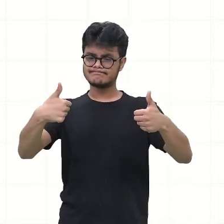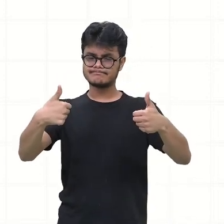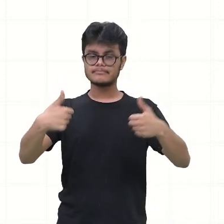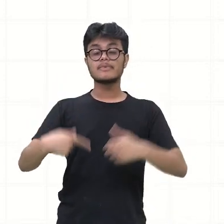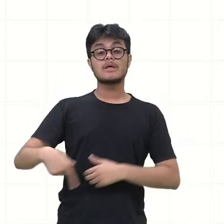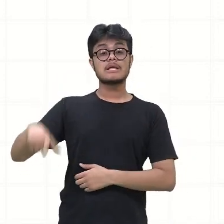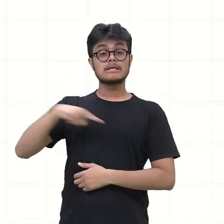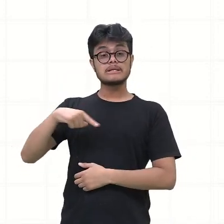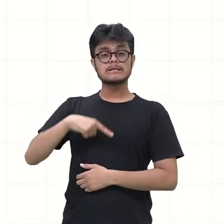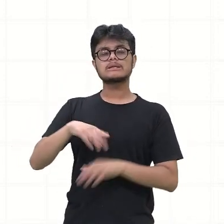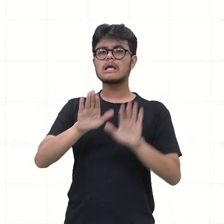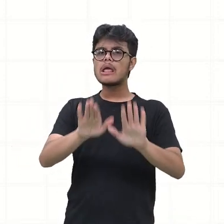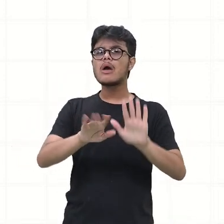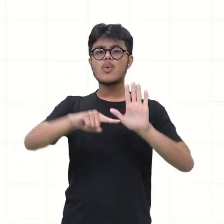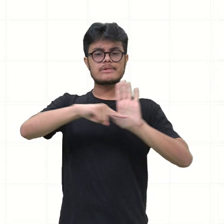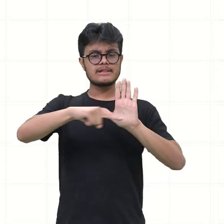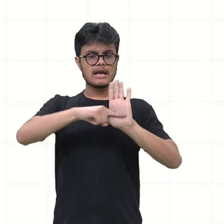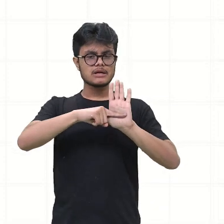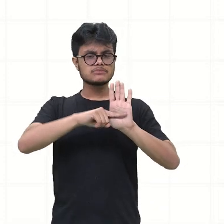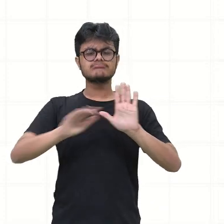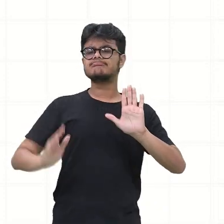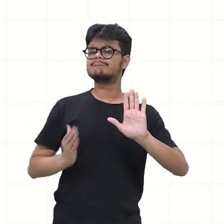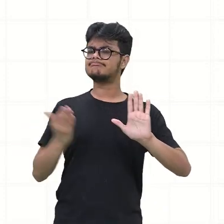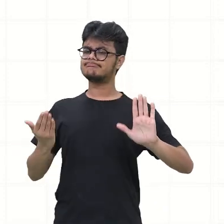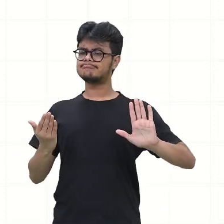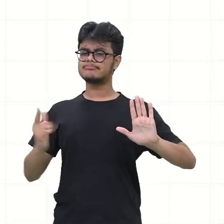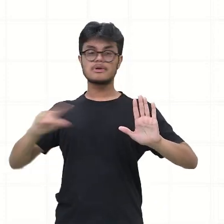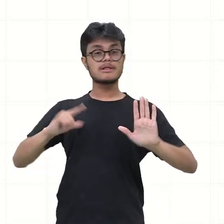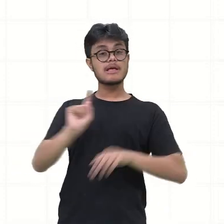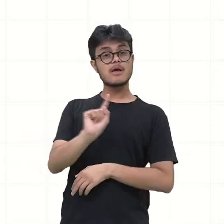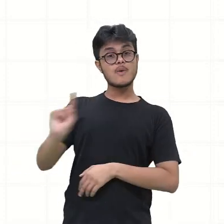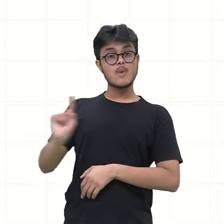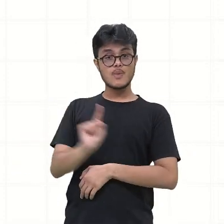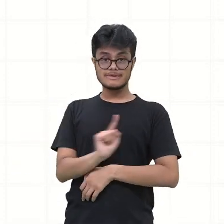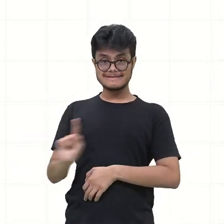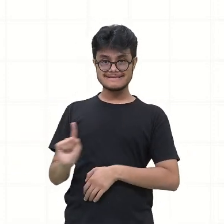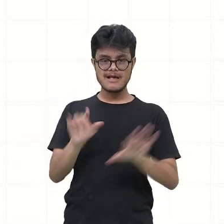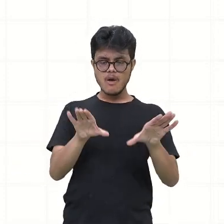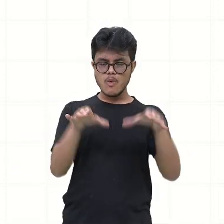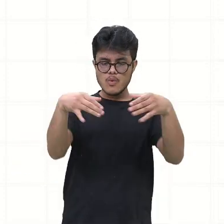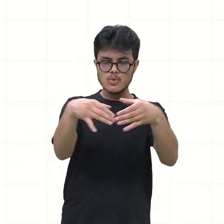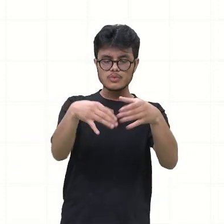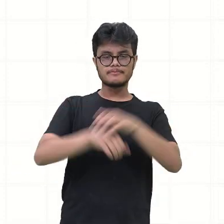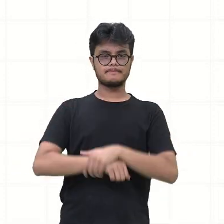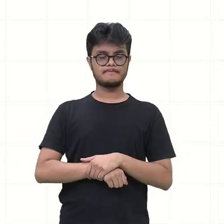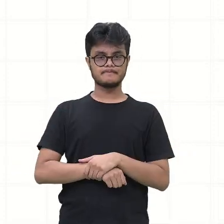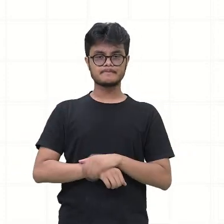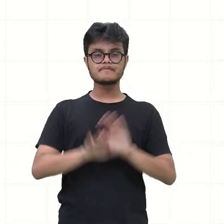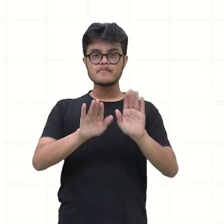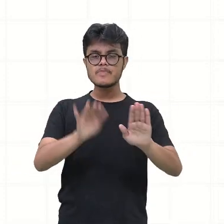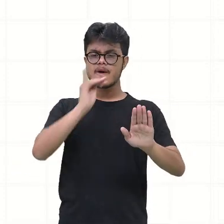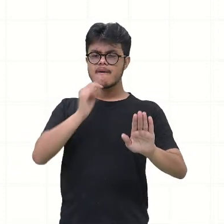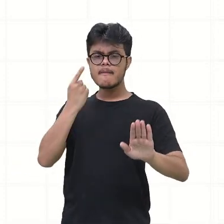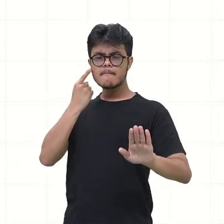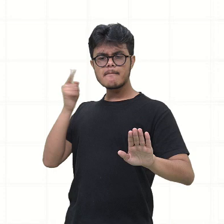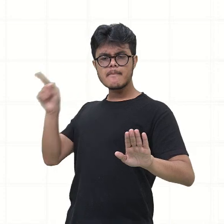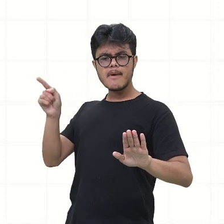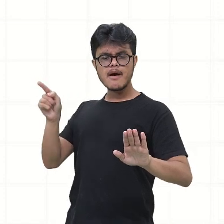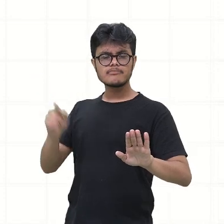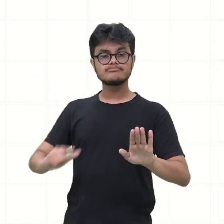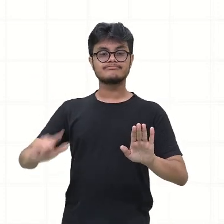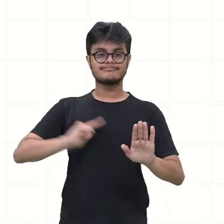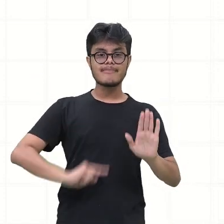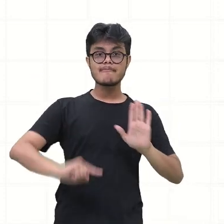números negativos. A gente vai ter aqui também agora os números negativos. E aí também aqui, a partir desse momento, a